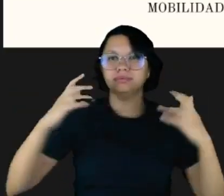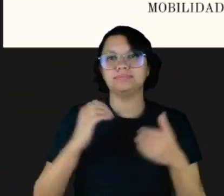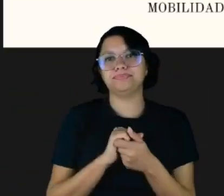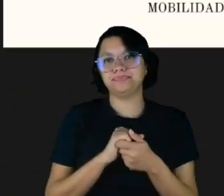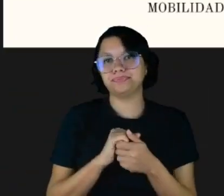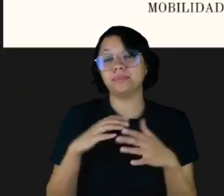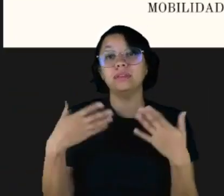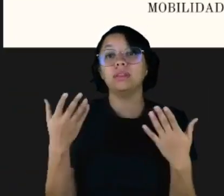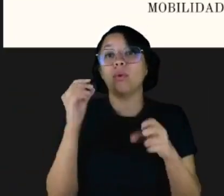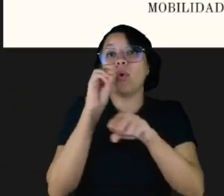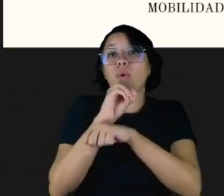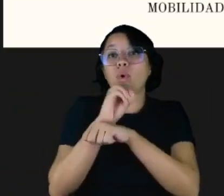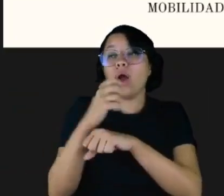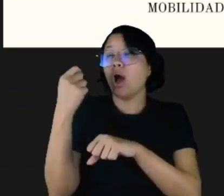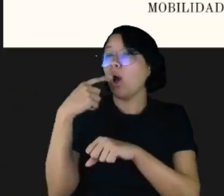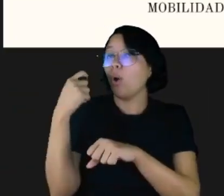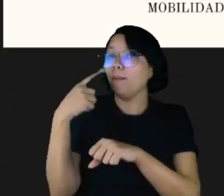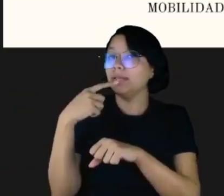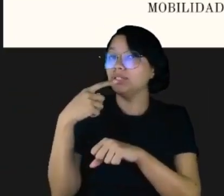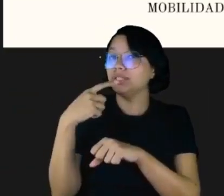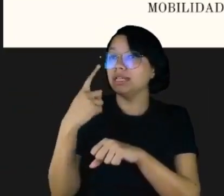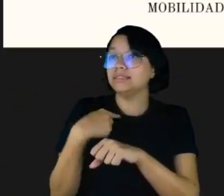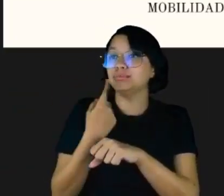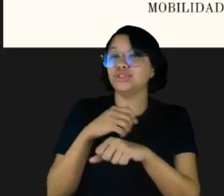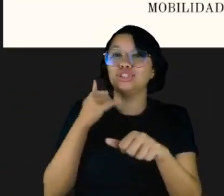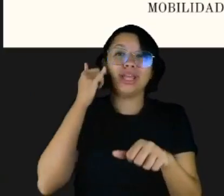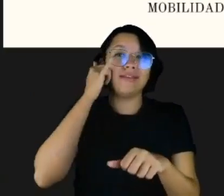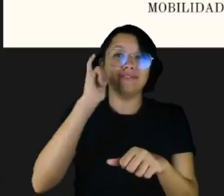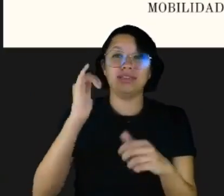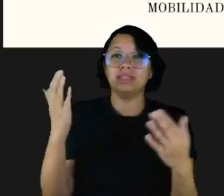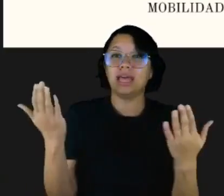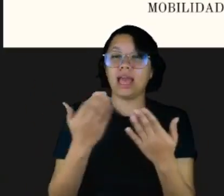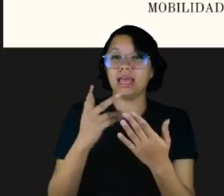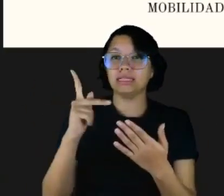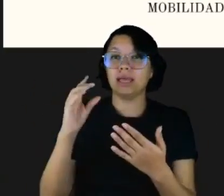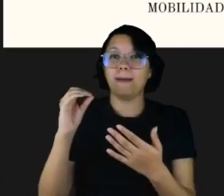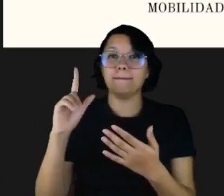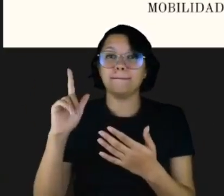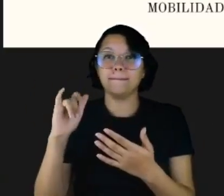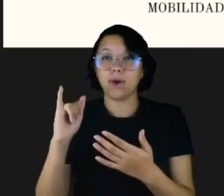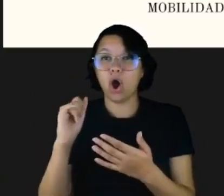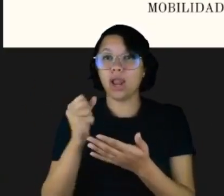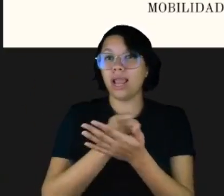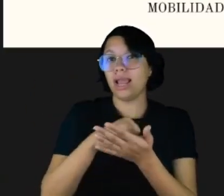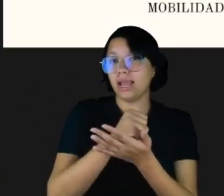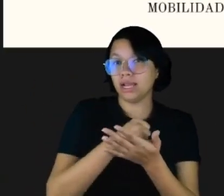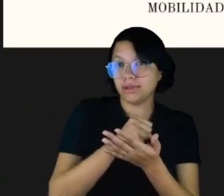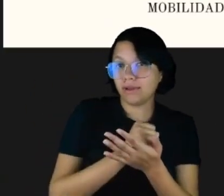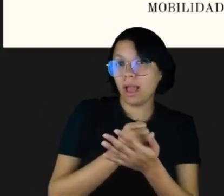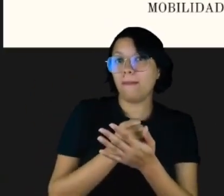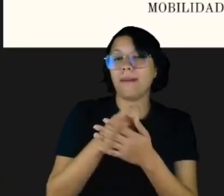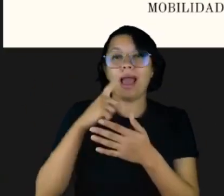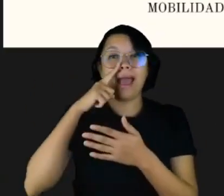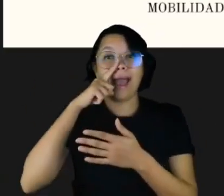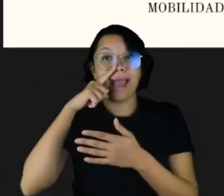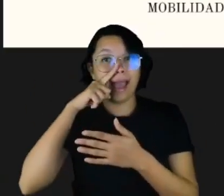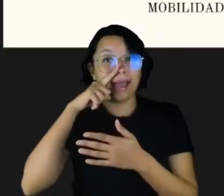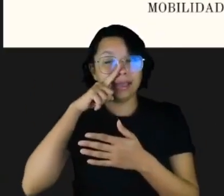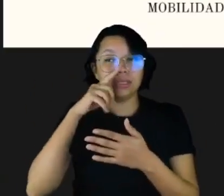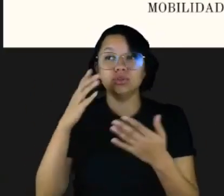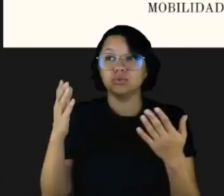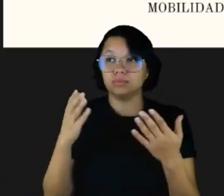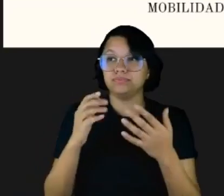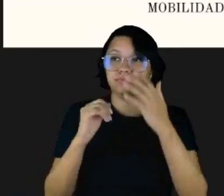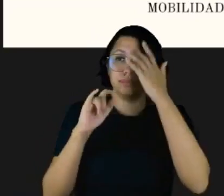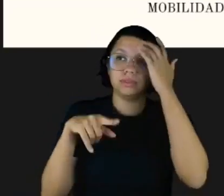o cuidado com a medicação para a gente evitar essa polifarmácia e evitar os riscos de iatrogenia, isso